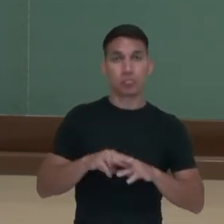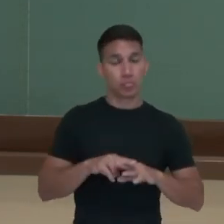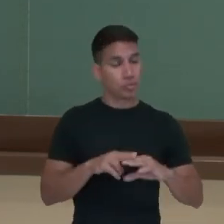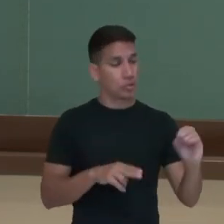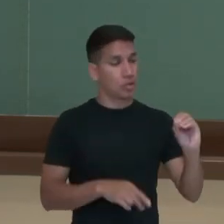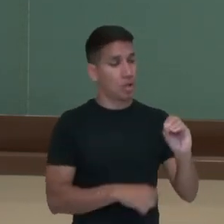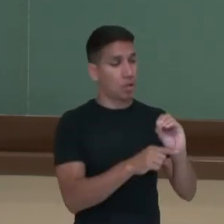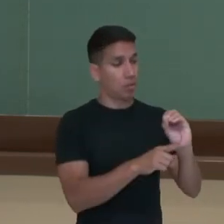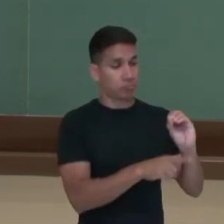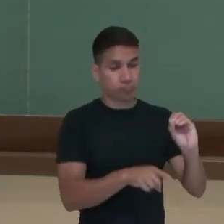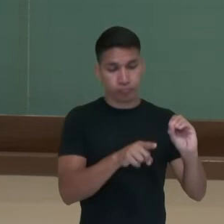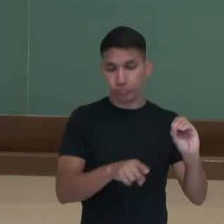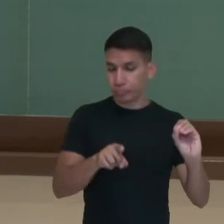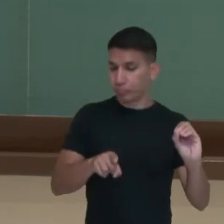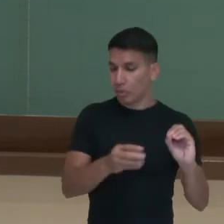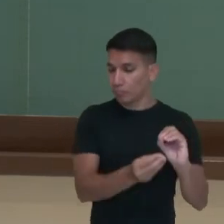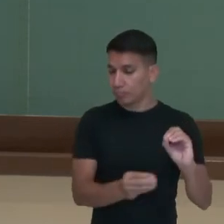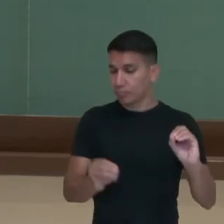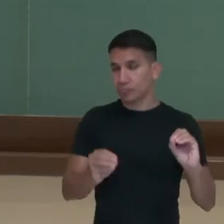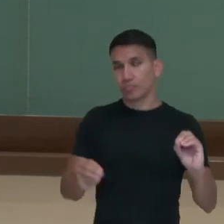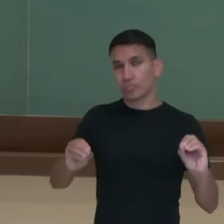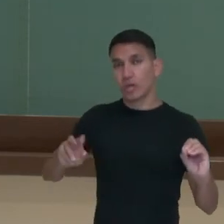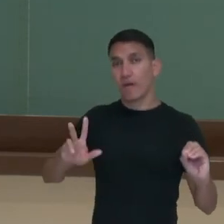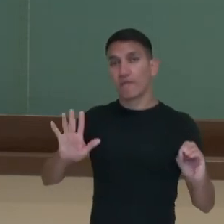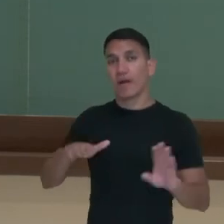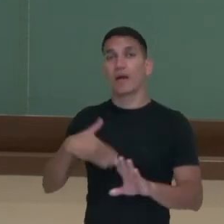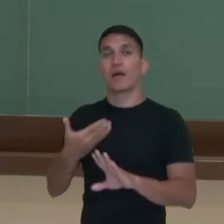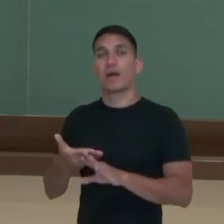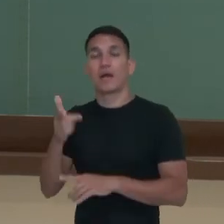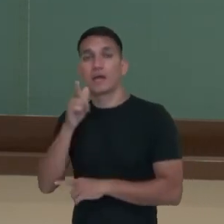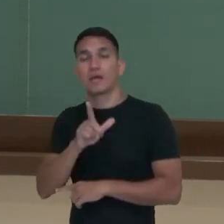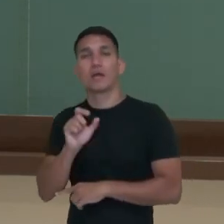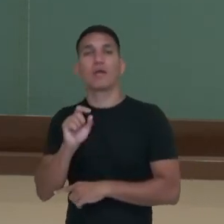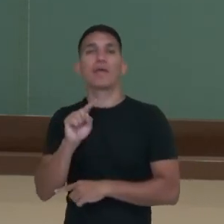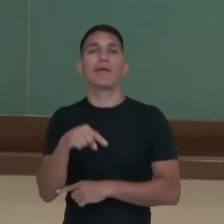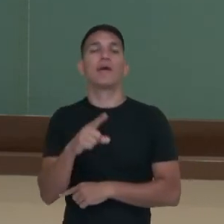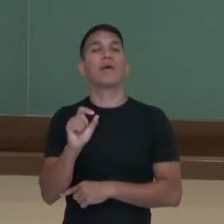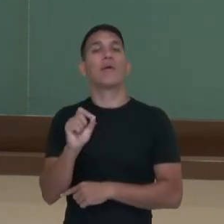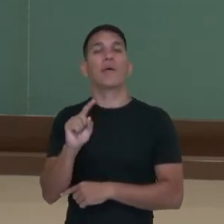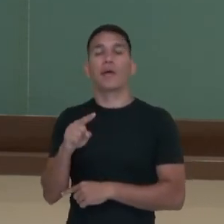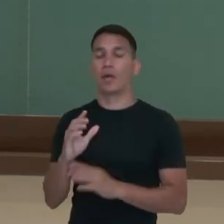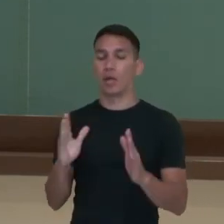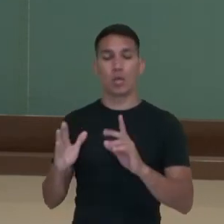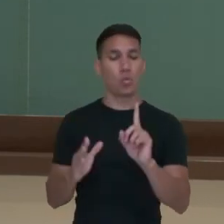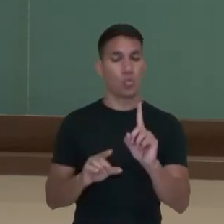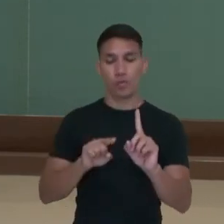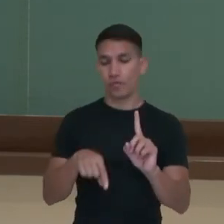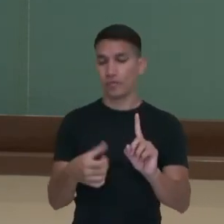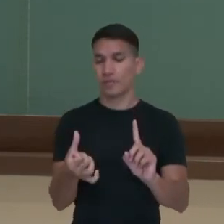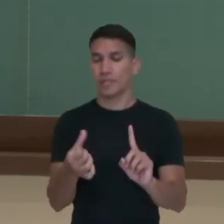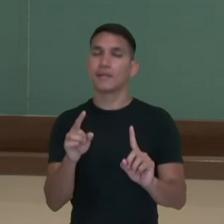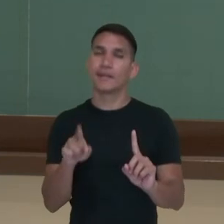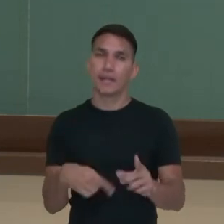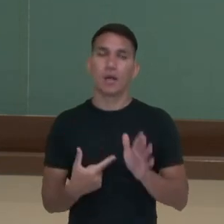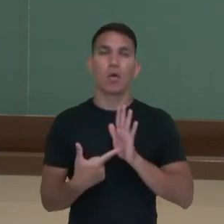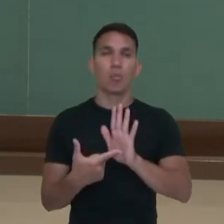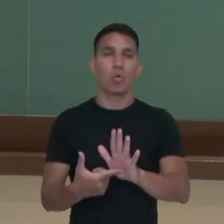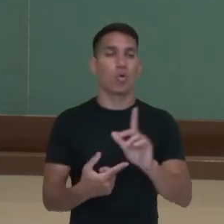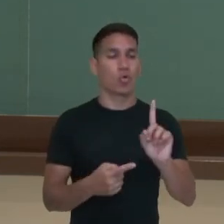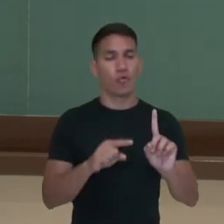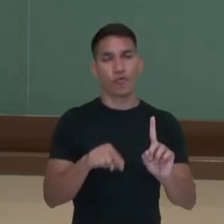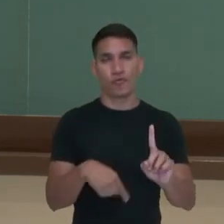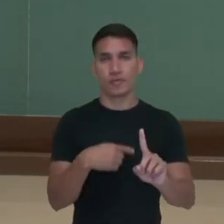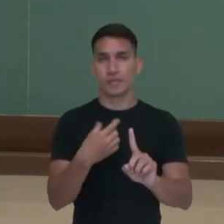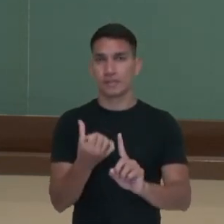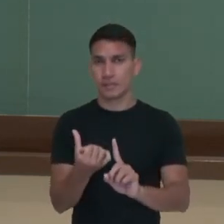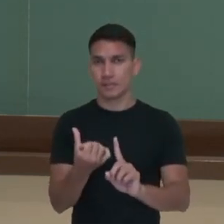encontrar o primeiro número diferente de zero. Nesse caso é 1, então ela vai ficar aqui entre o 1 e o 6. E eu vou representar os que